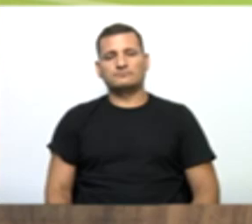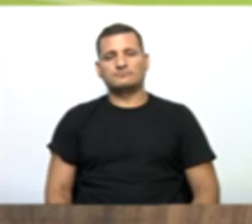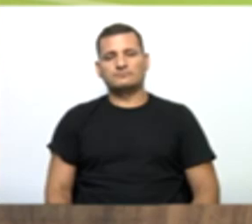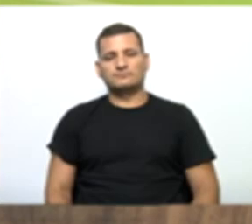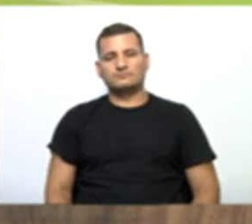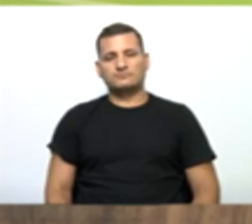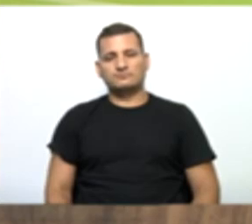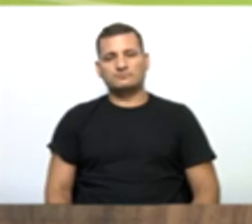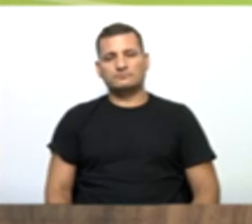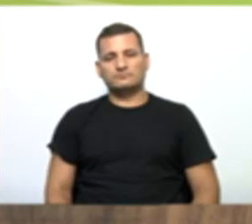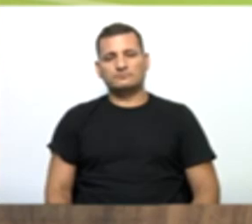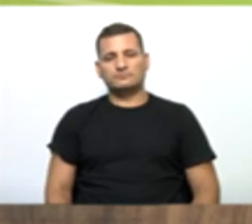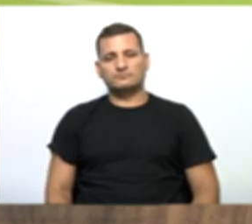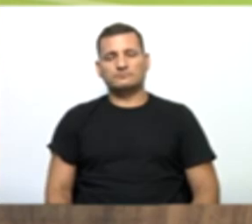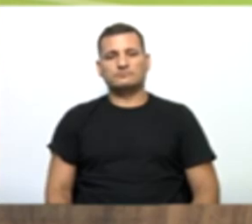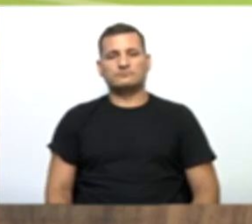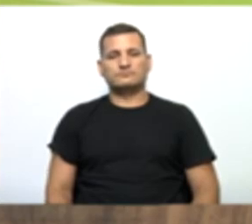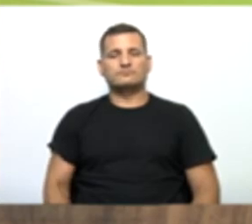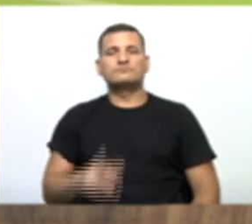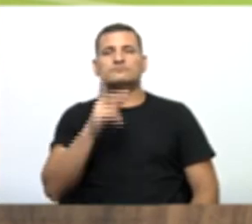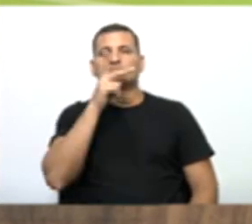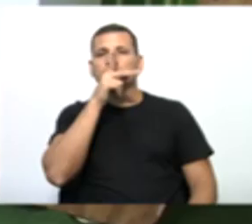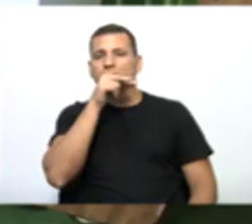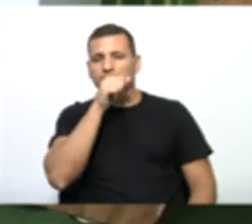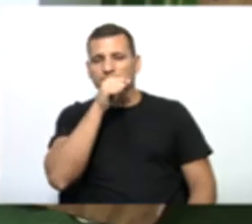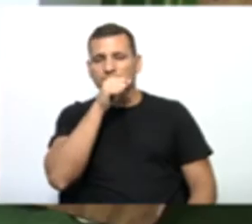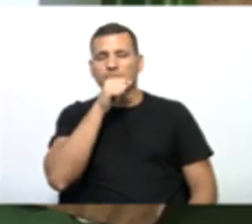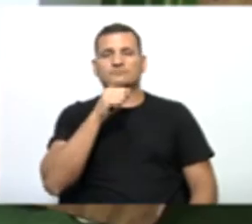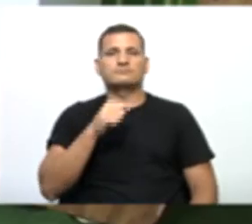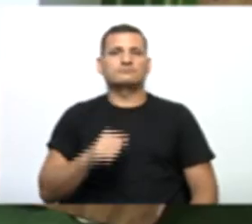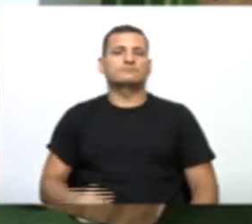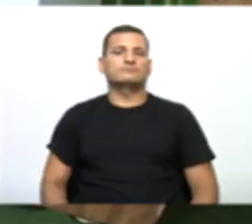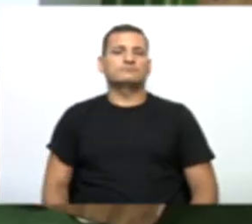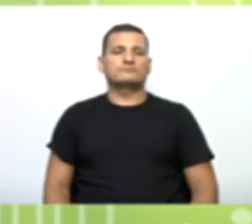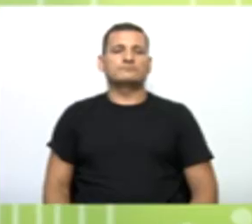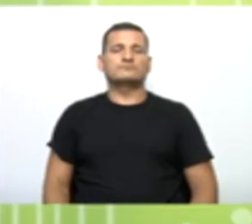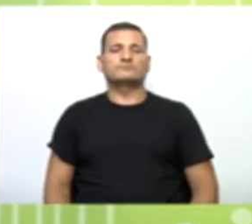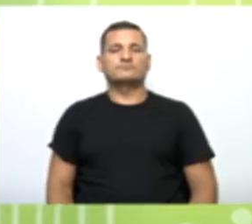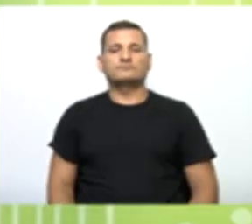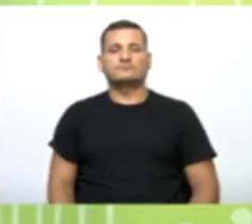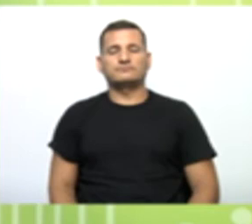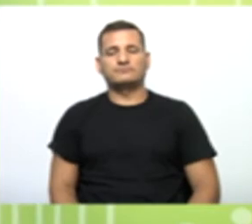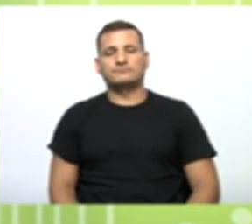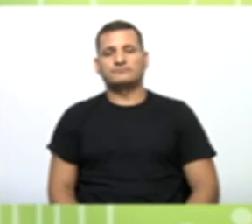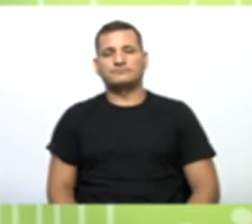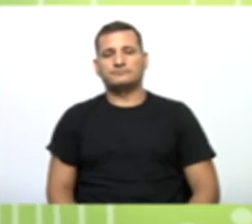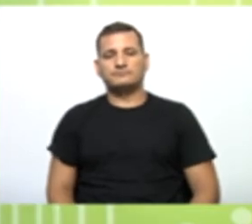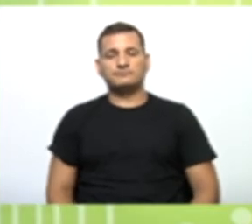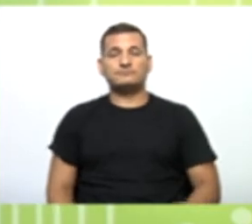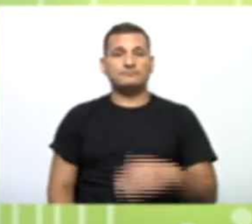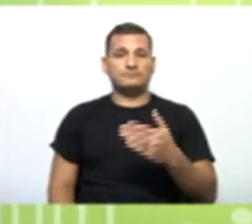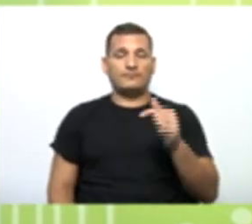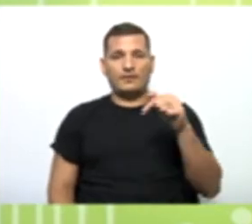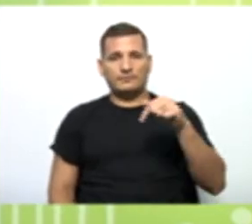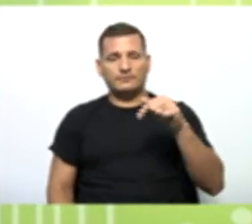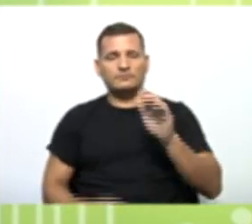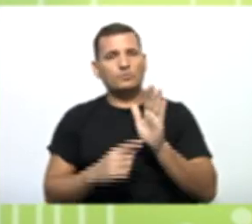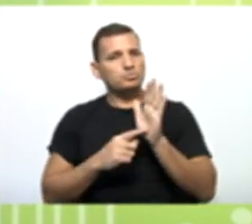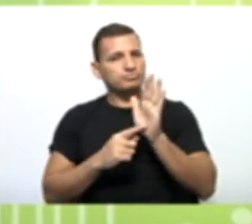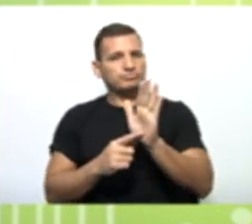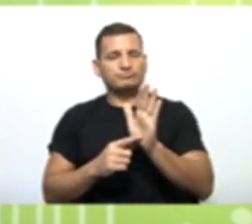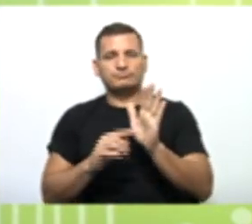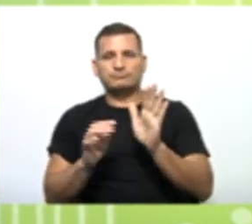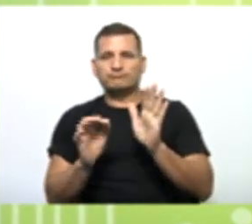E teve mais uma contribuição do campus Zona Norte aqui também. Olha aí, muito bom. Então assim, quem eu não mostrei aqui ao